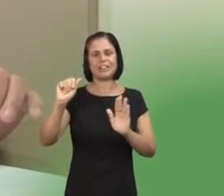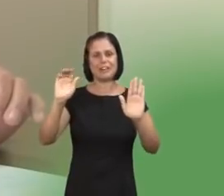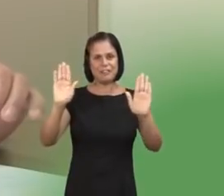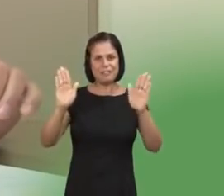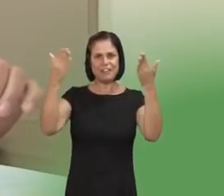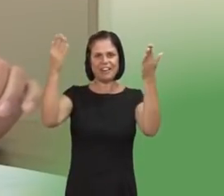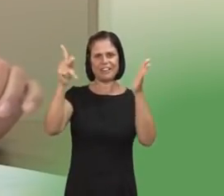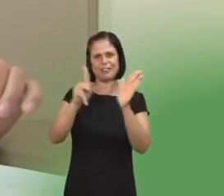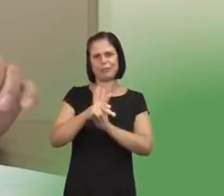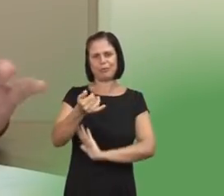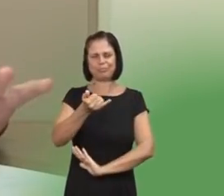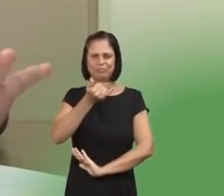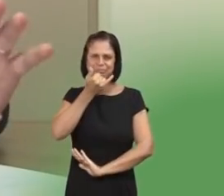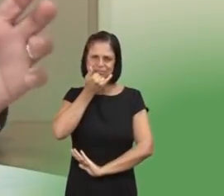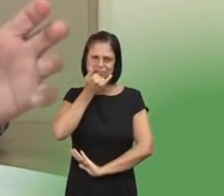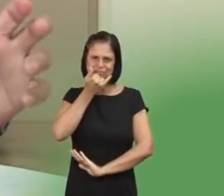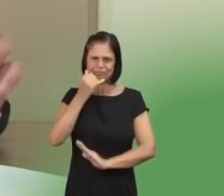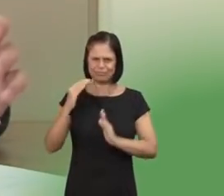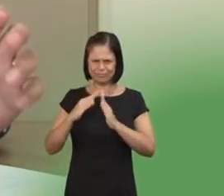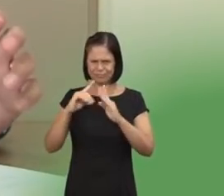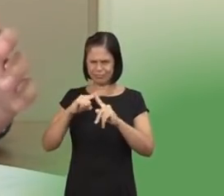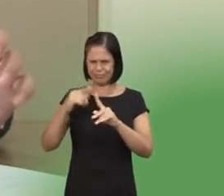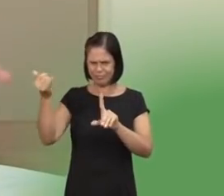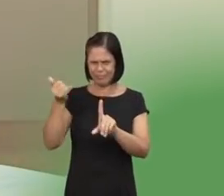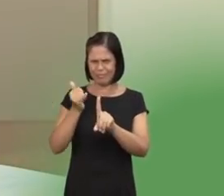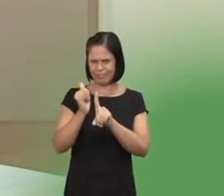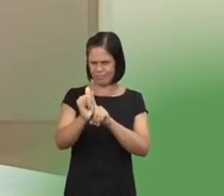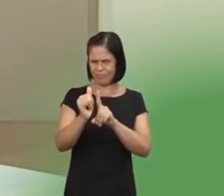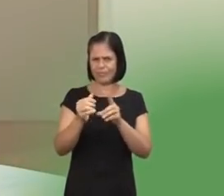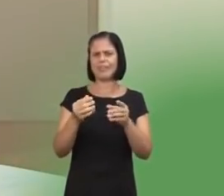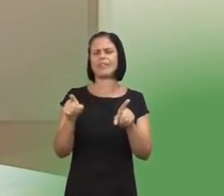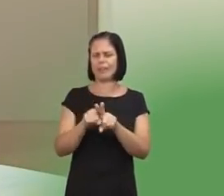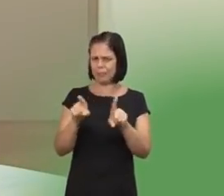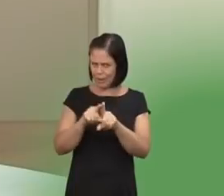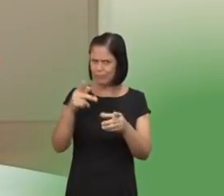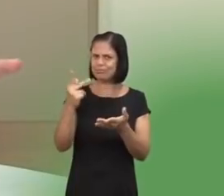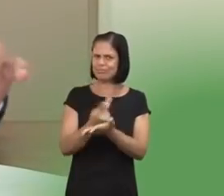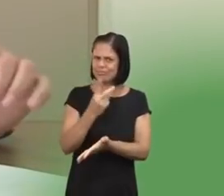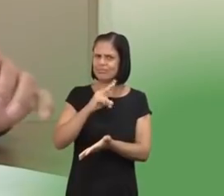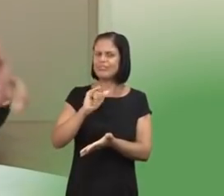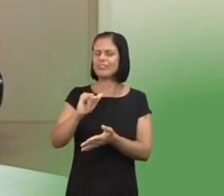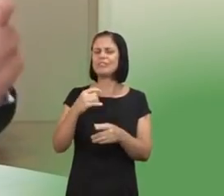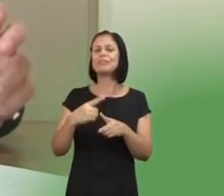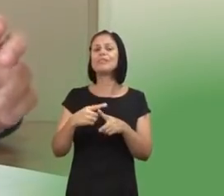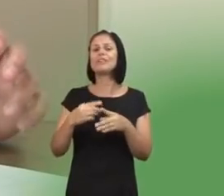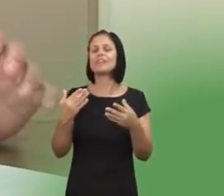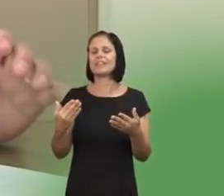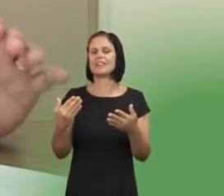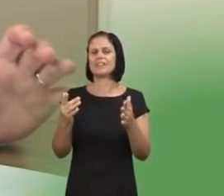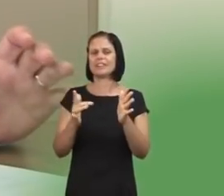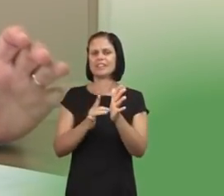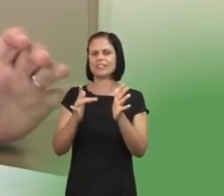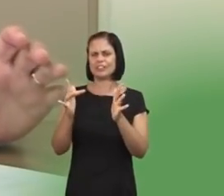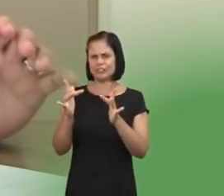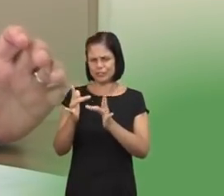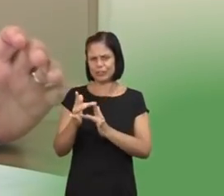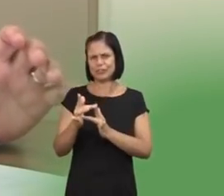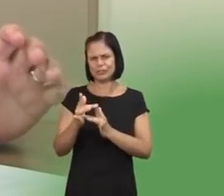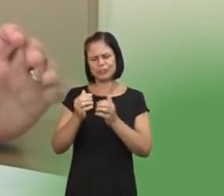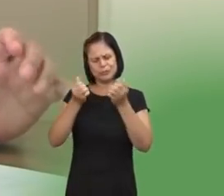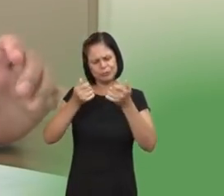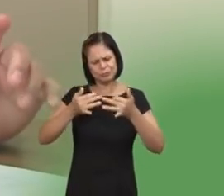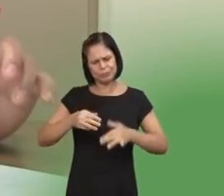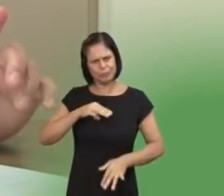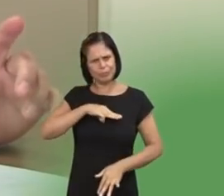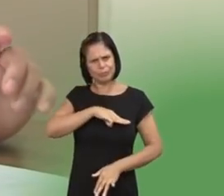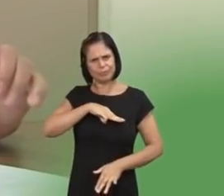festa da expiação. Então, na igreja, profeticamente, isso vai acontecer também. Por quê? Porque o Senhor Jesus falou a respeito